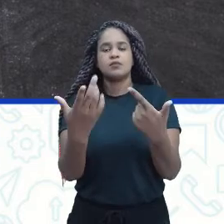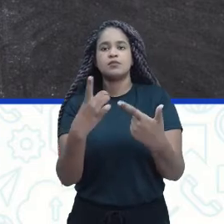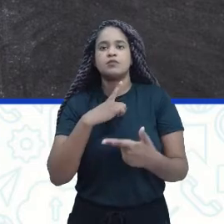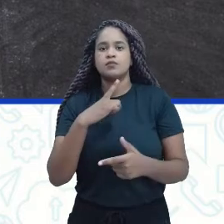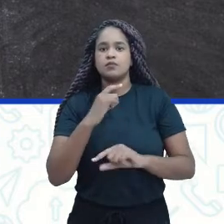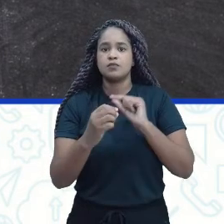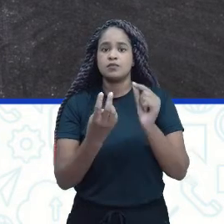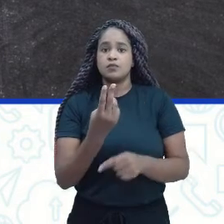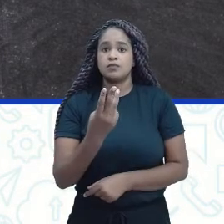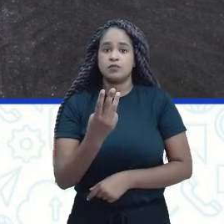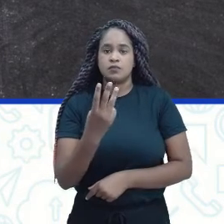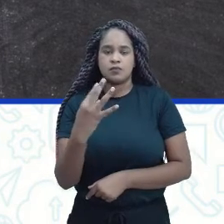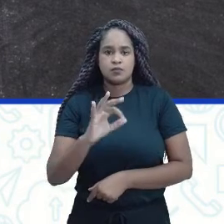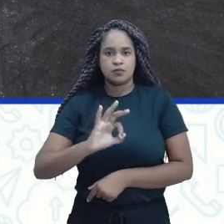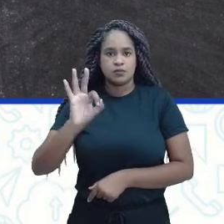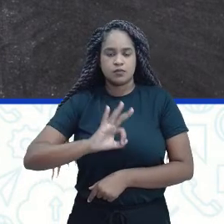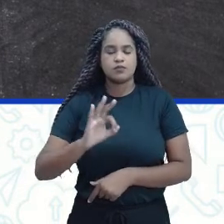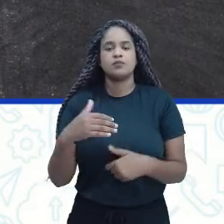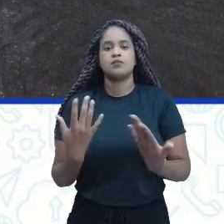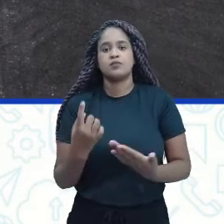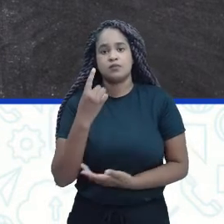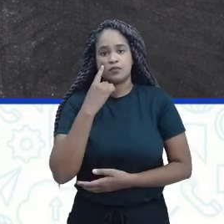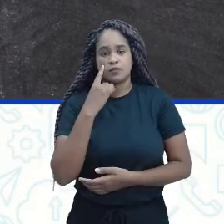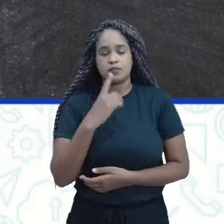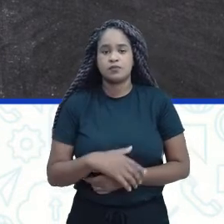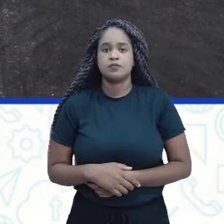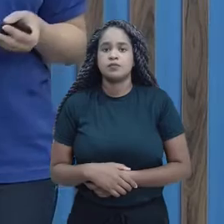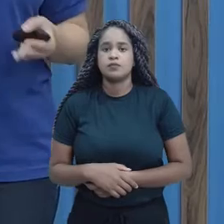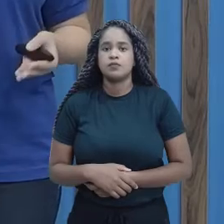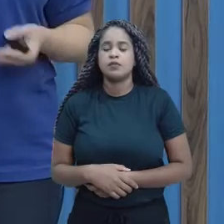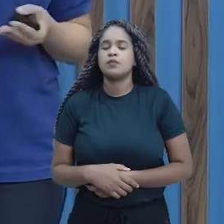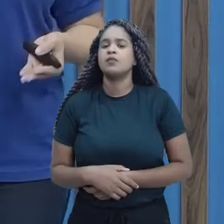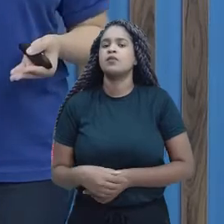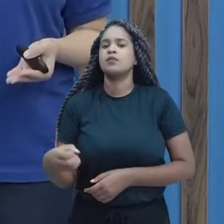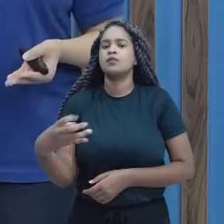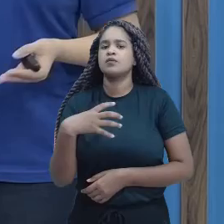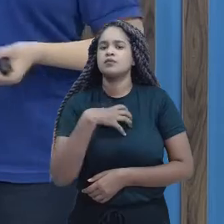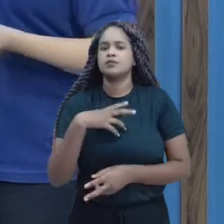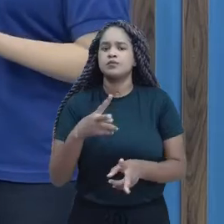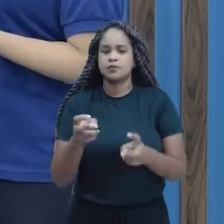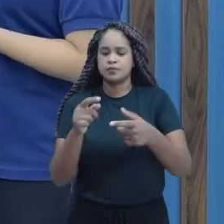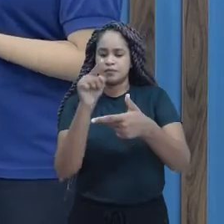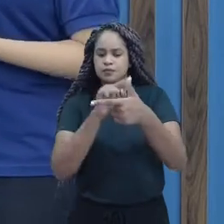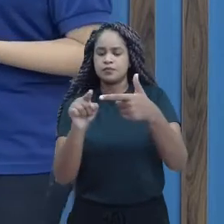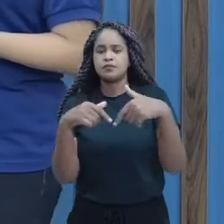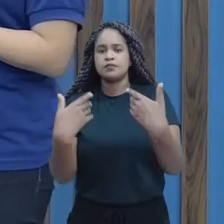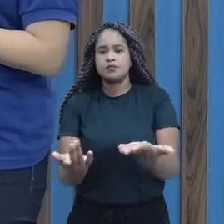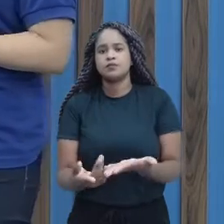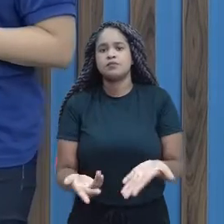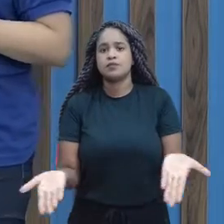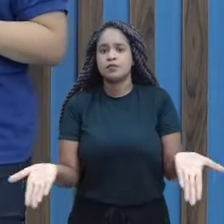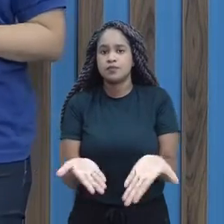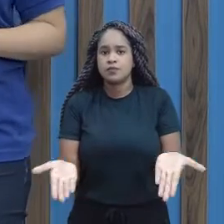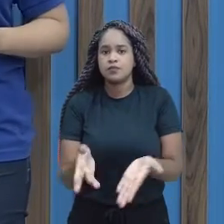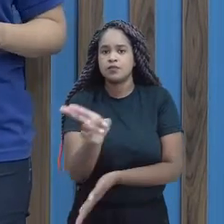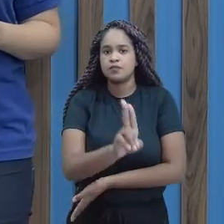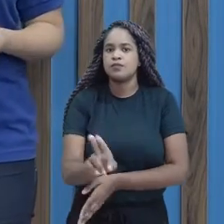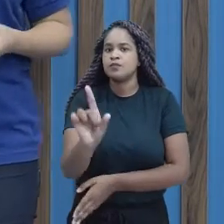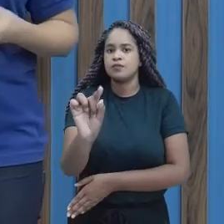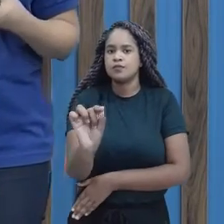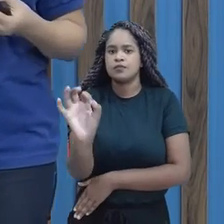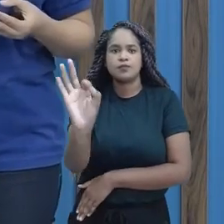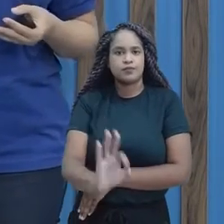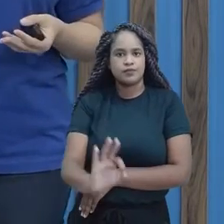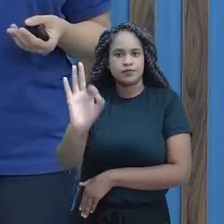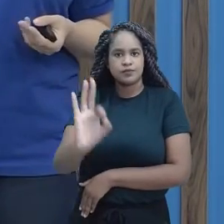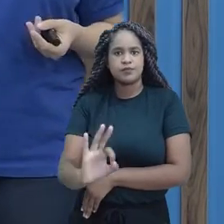certo? Só que como a gente está observando essa linguagem, né, a nova maneira de perceber essa fração, a gente está trabalhando com a porcentagem. Então, a